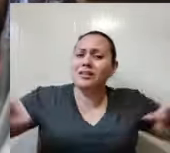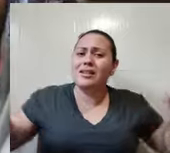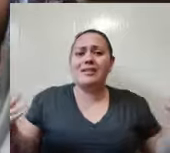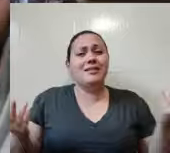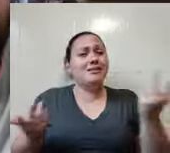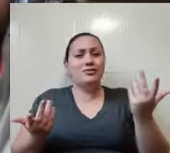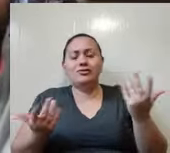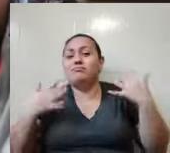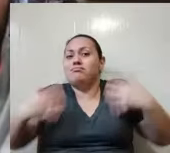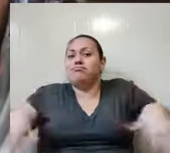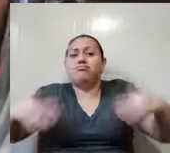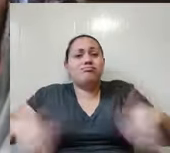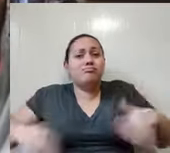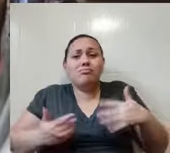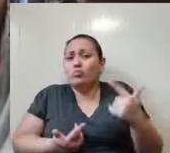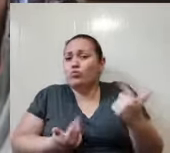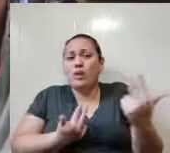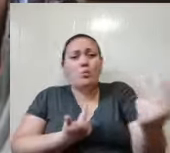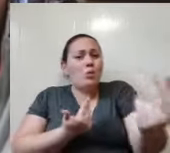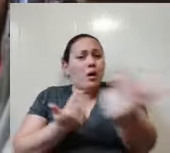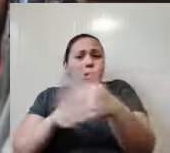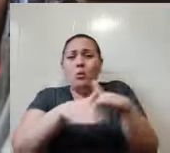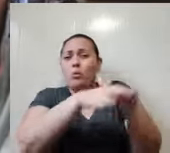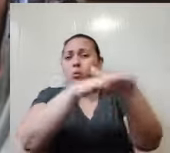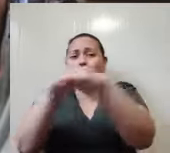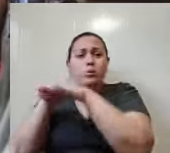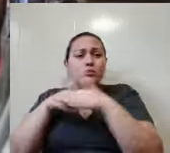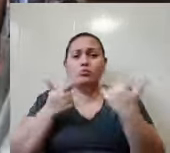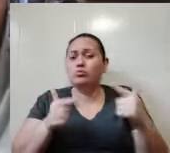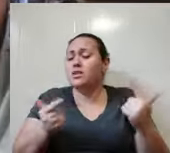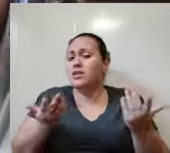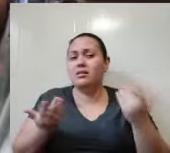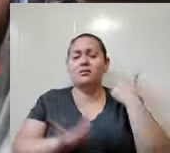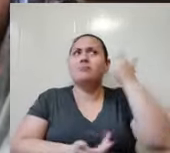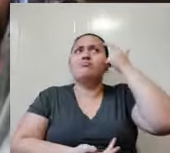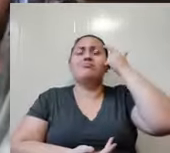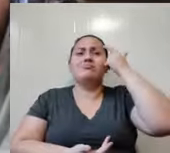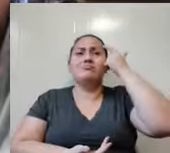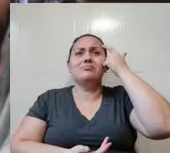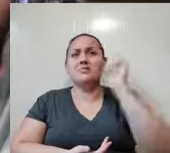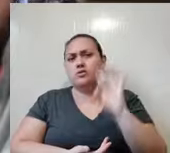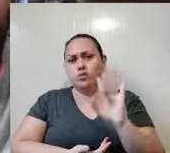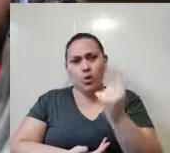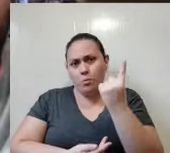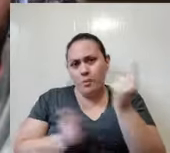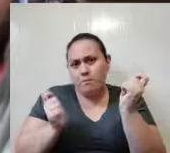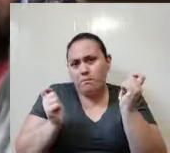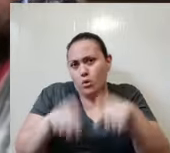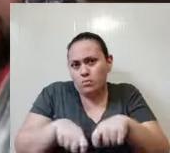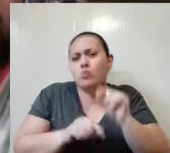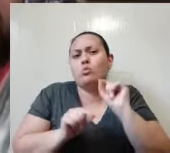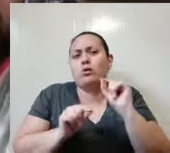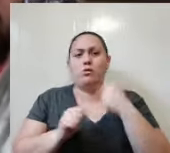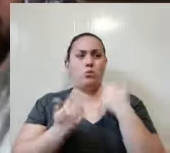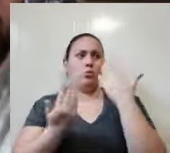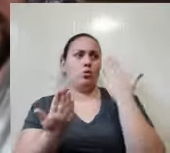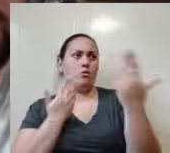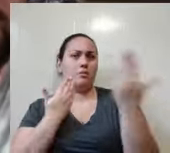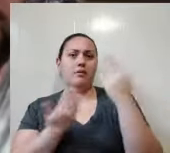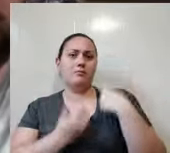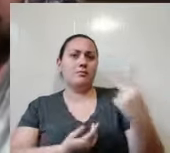sujeito carrega consigo de outro é simplesmente infinita. Né? E aí, sei lá, me veio na cabeça assim, então